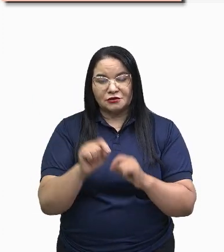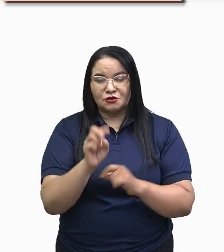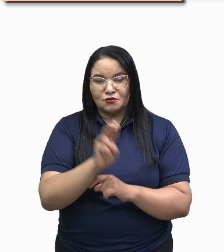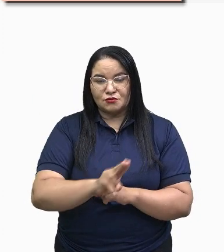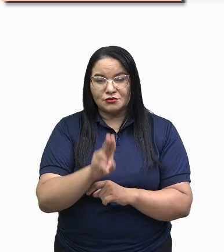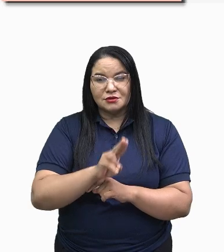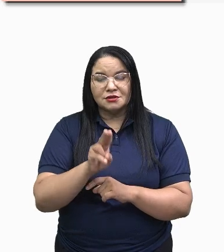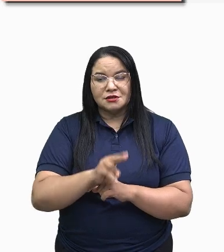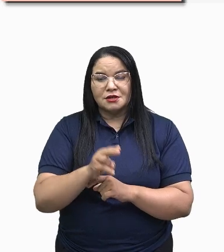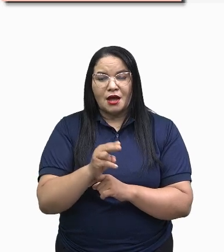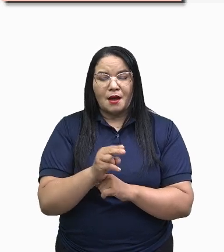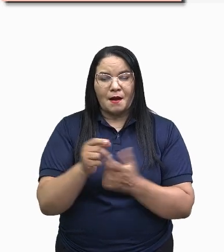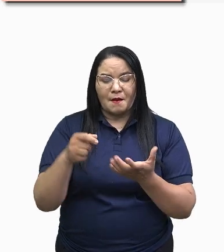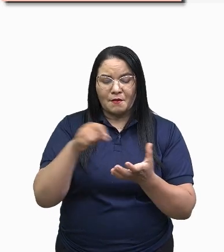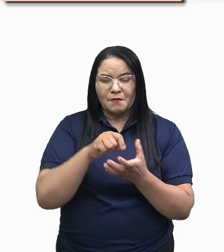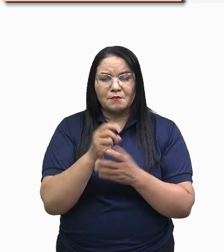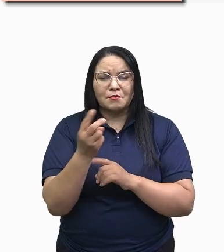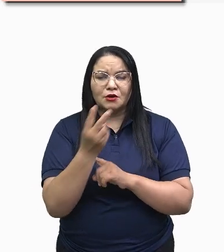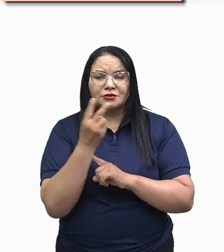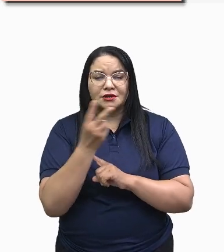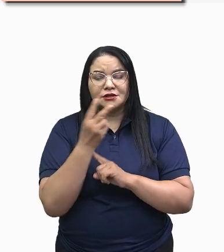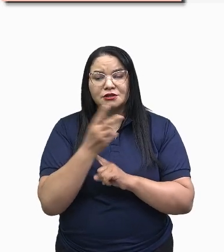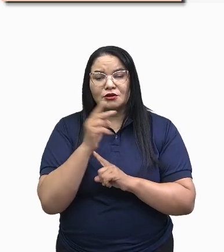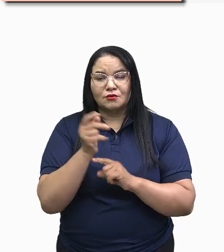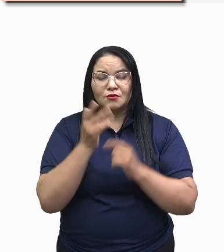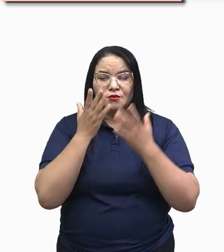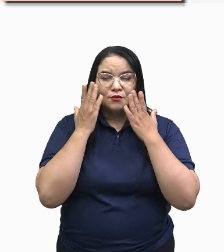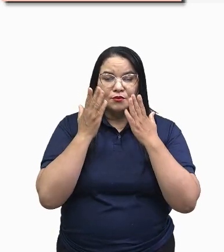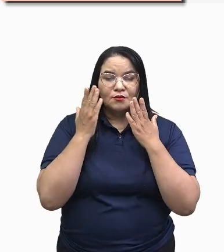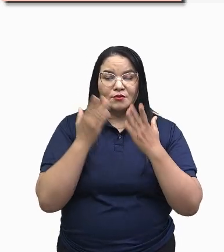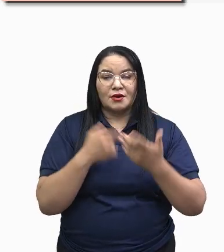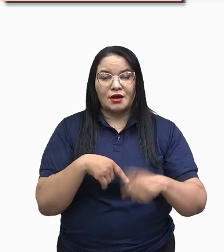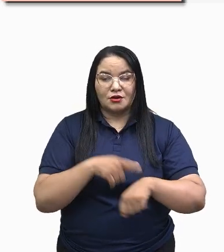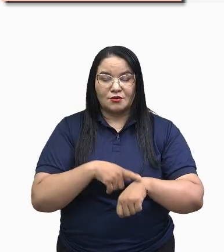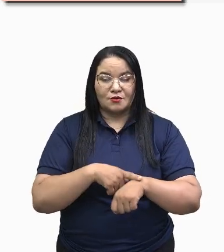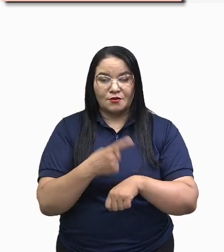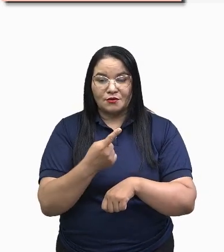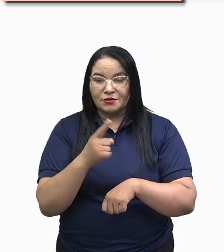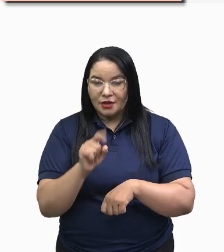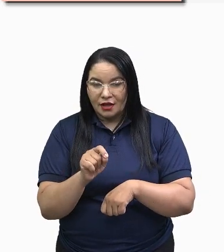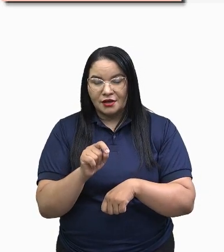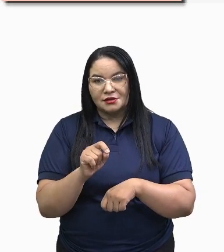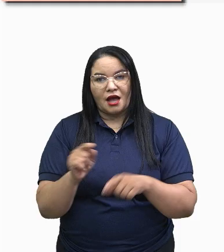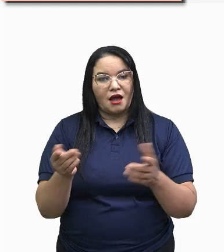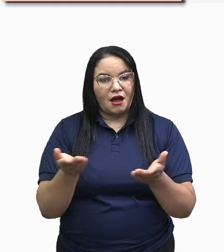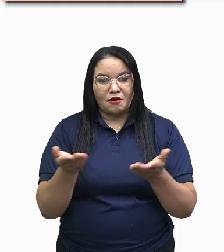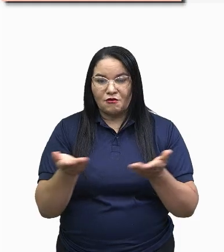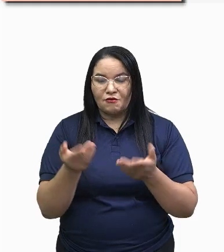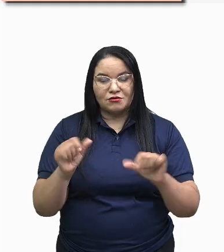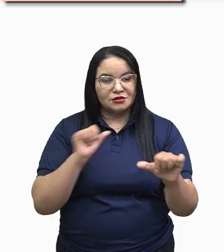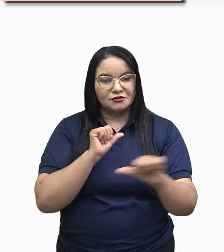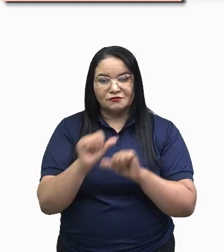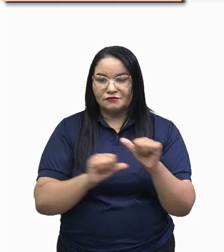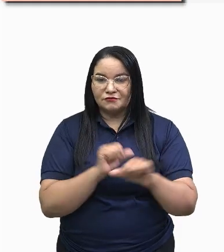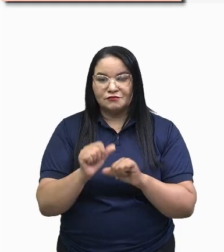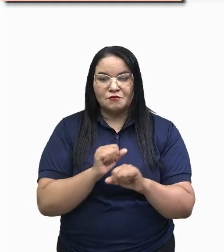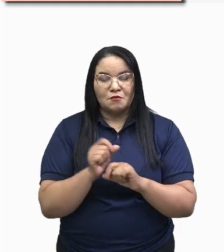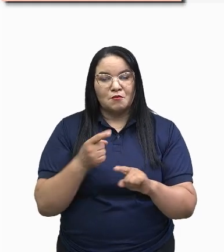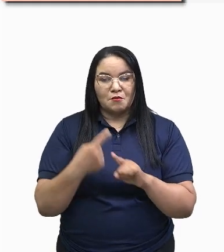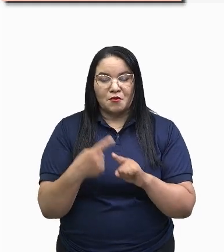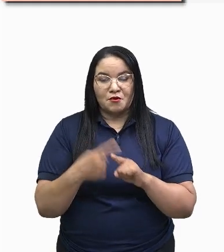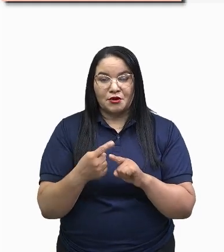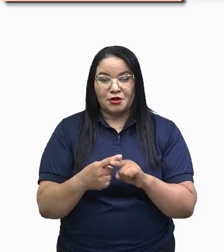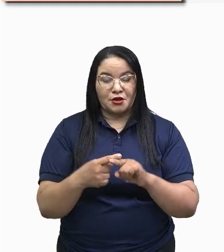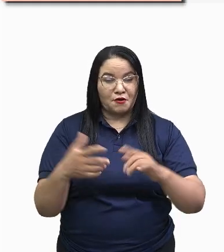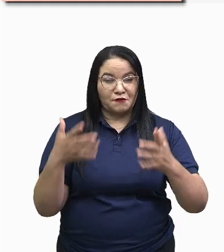o protetor, você teria que usar depois das 10, né? Agora não. Como o verão amazônico está aí,